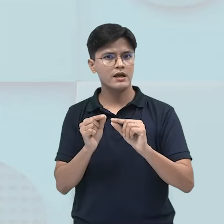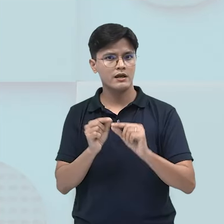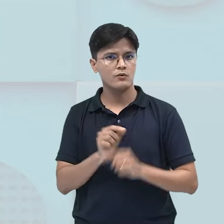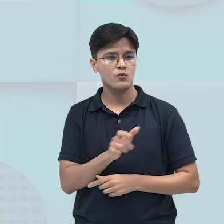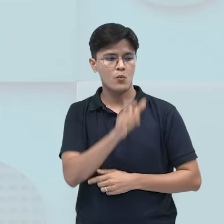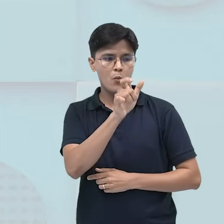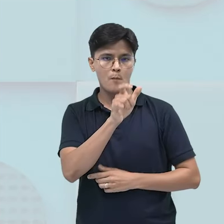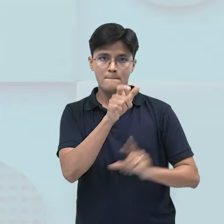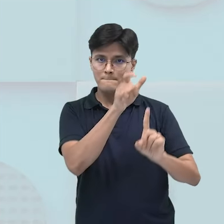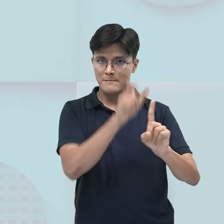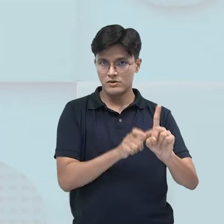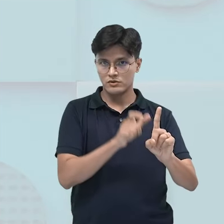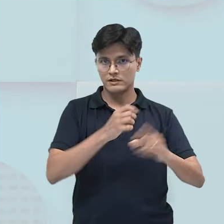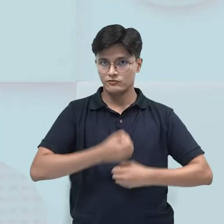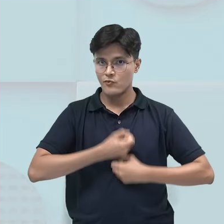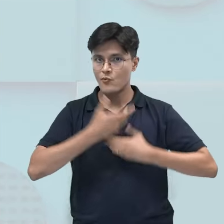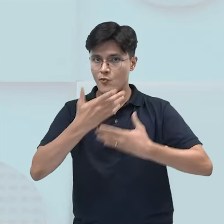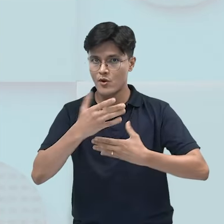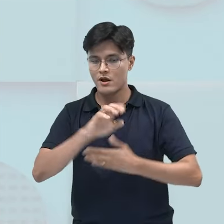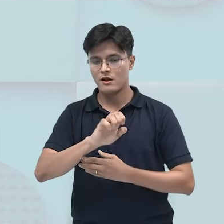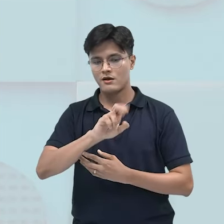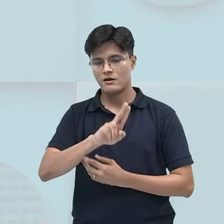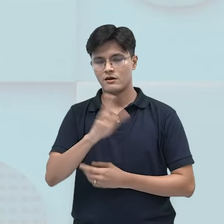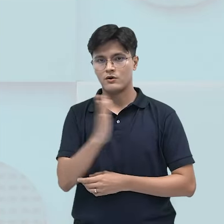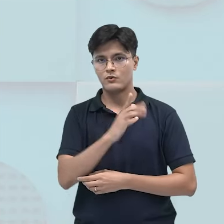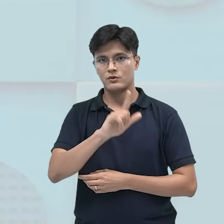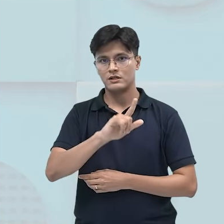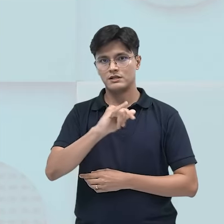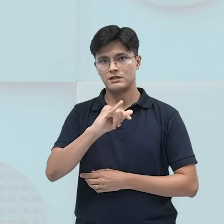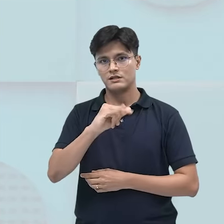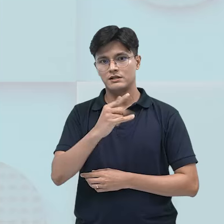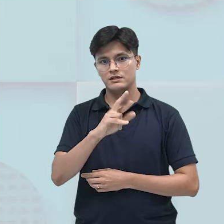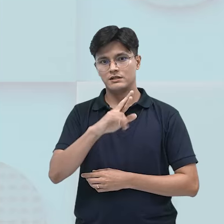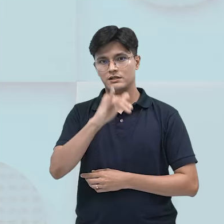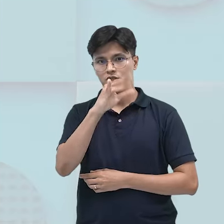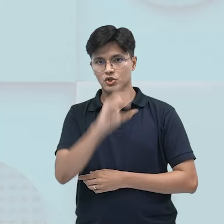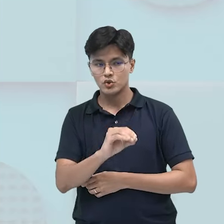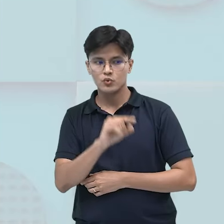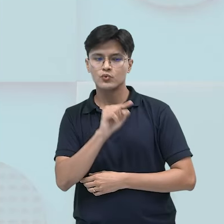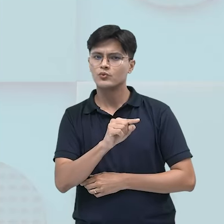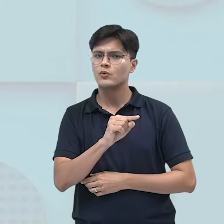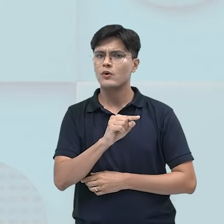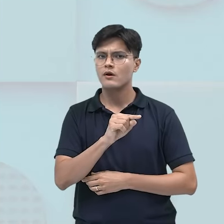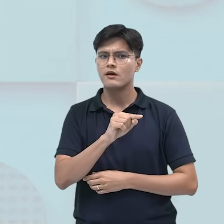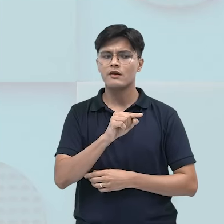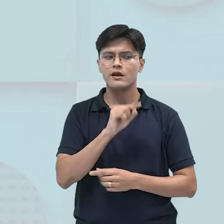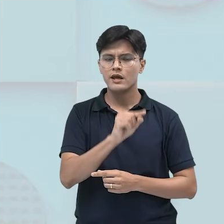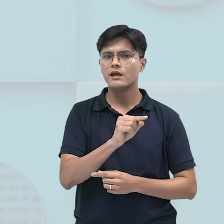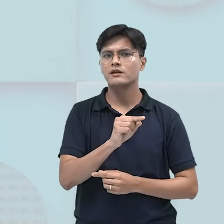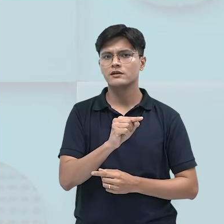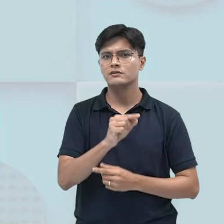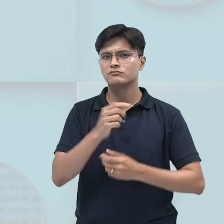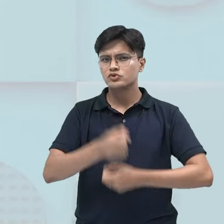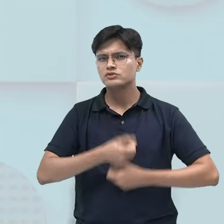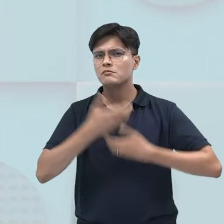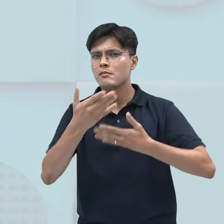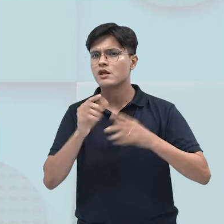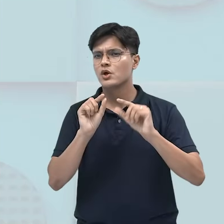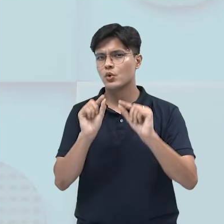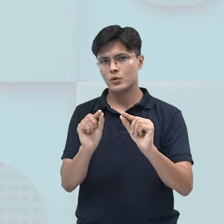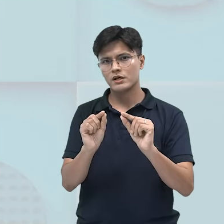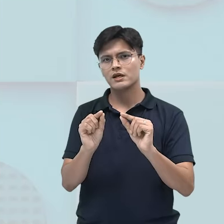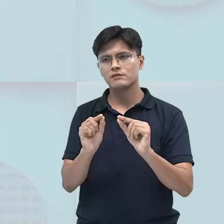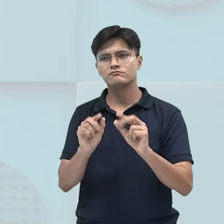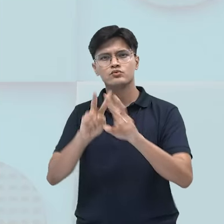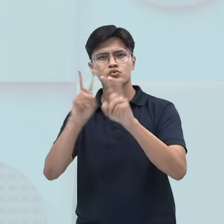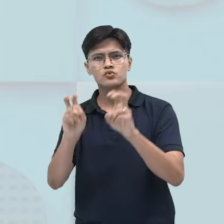pinho. Na tradução antiga é ai, flores do verde pinho. Então, a amada se